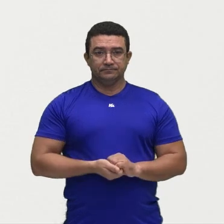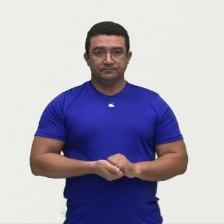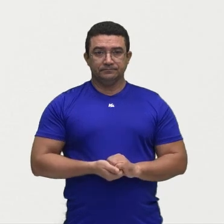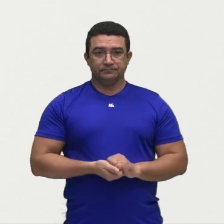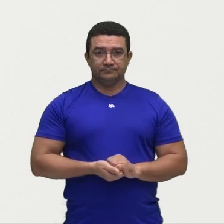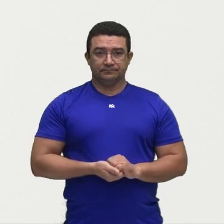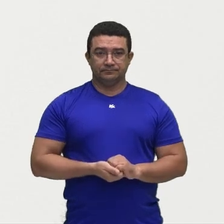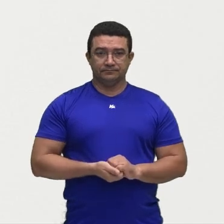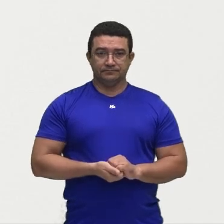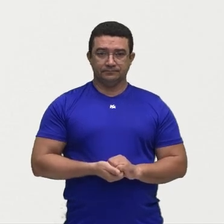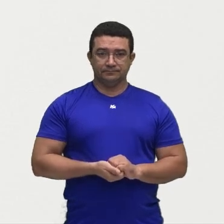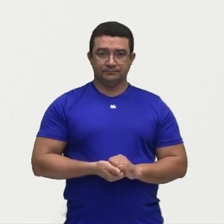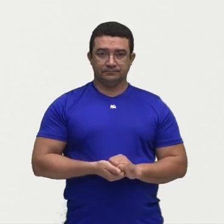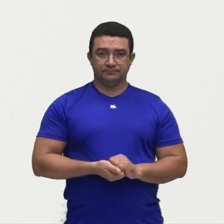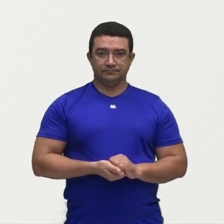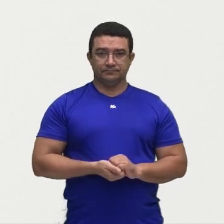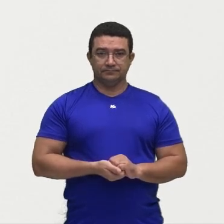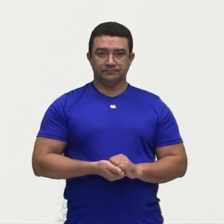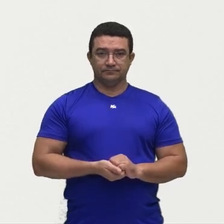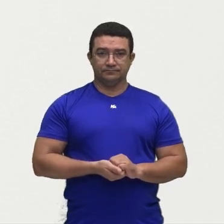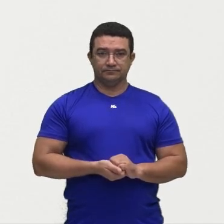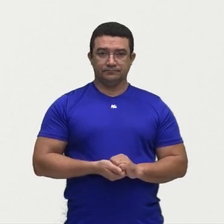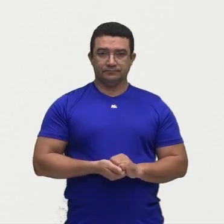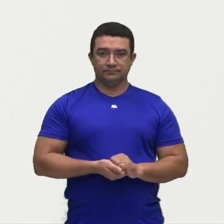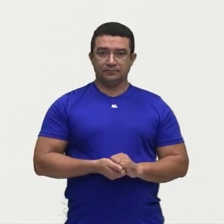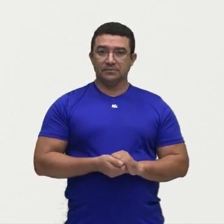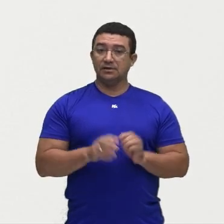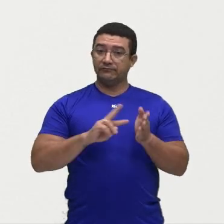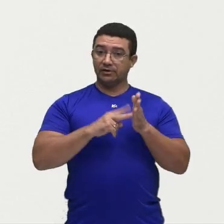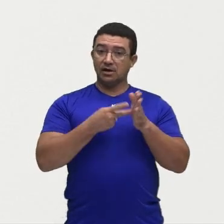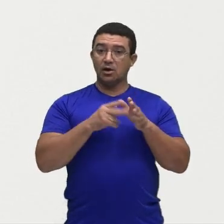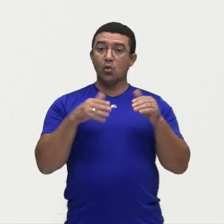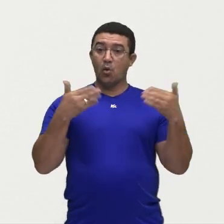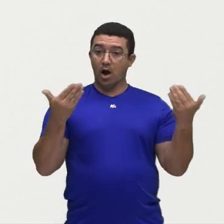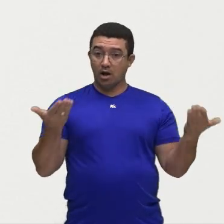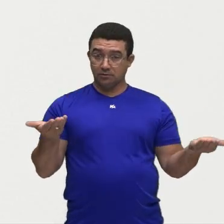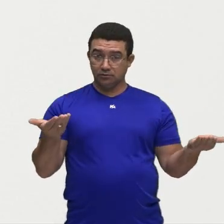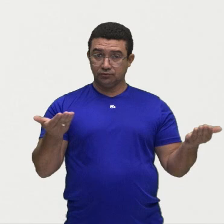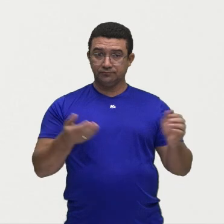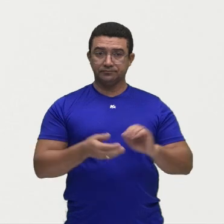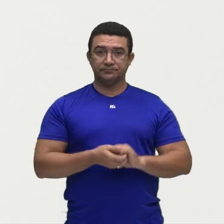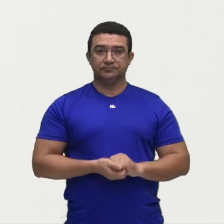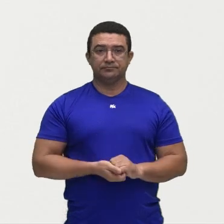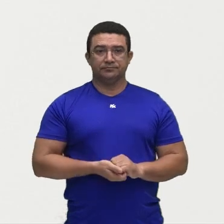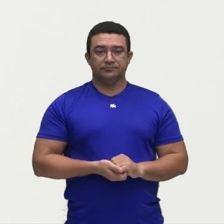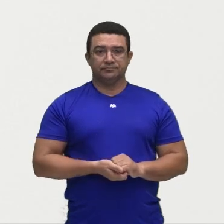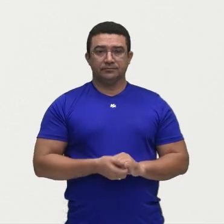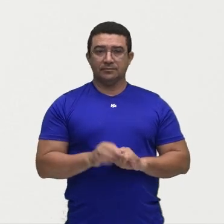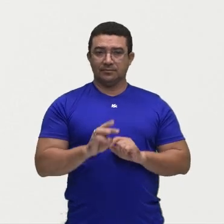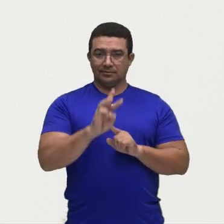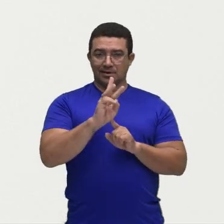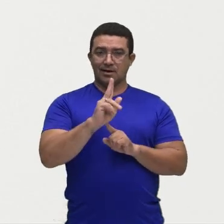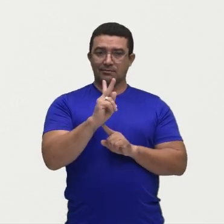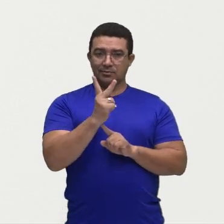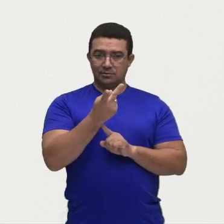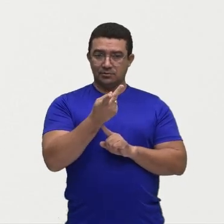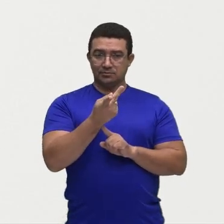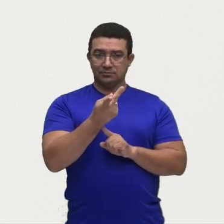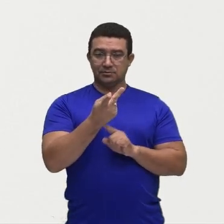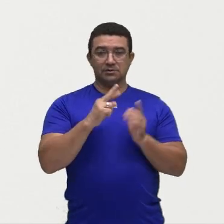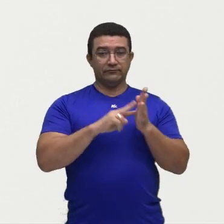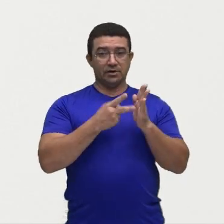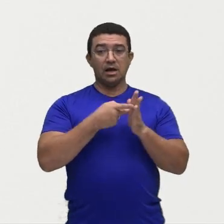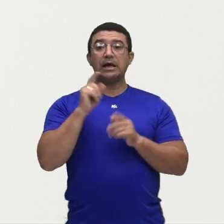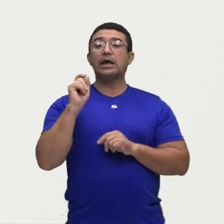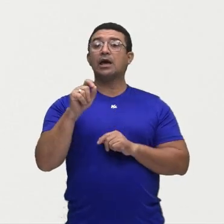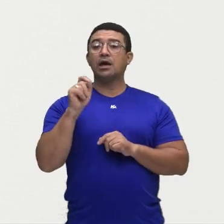Aqui, ó, eu tenho a WH when, que significa quando. Tenho a WH who, que significa